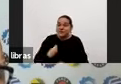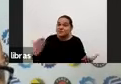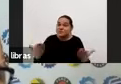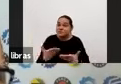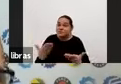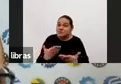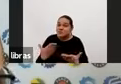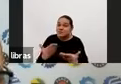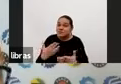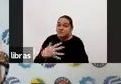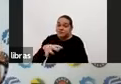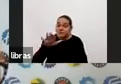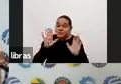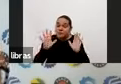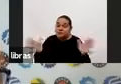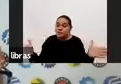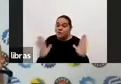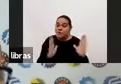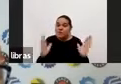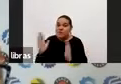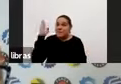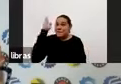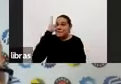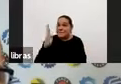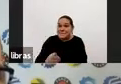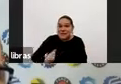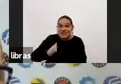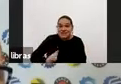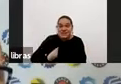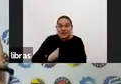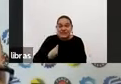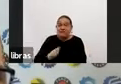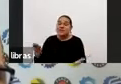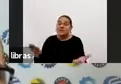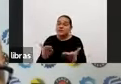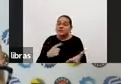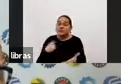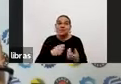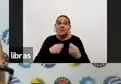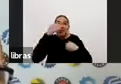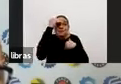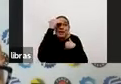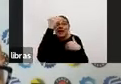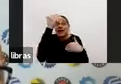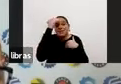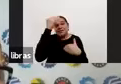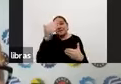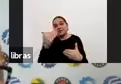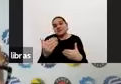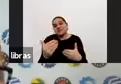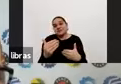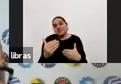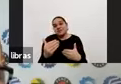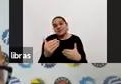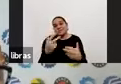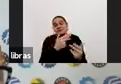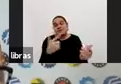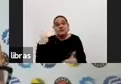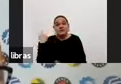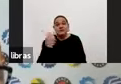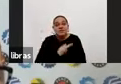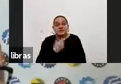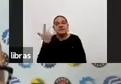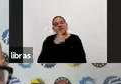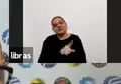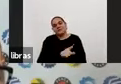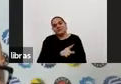o Brasil está vivendo. Eu acho que a gente tem que agradecer de alguma forma aquilo que a gente ganhou e